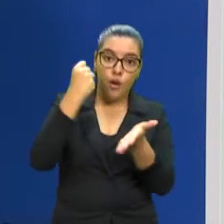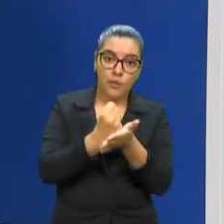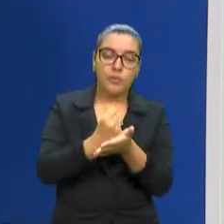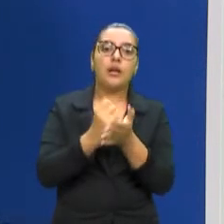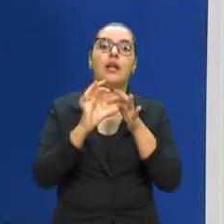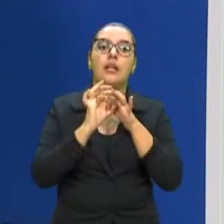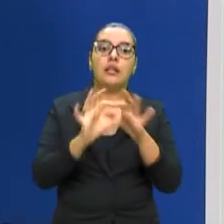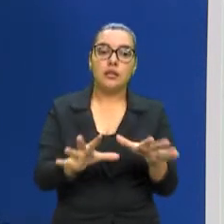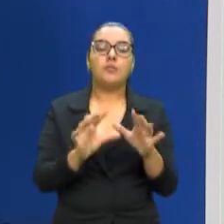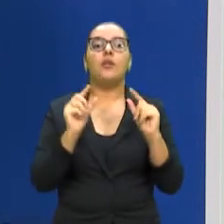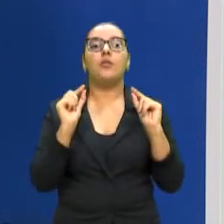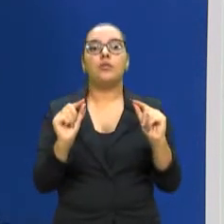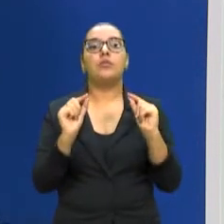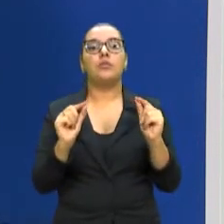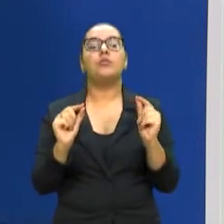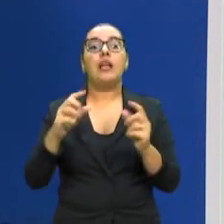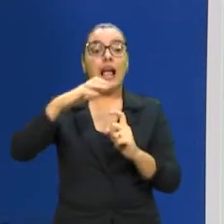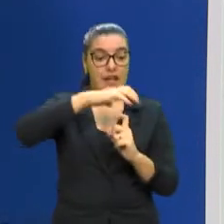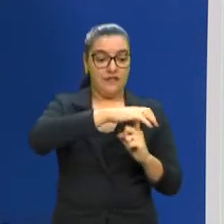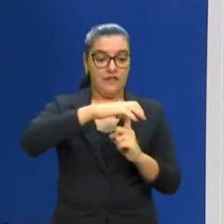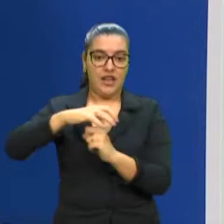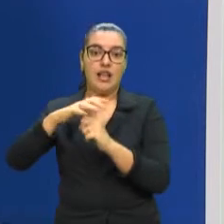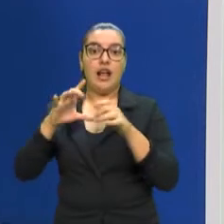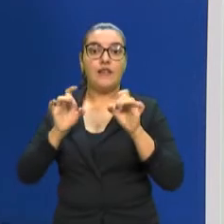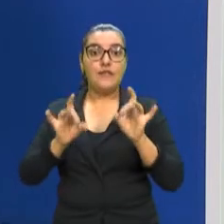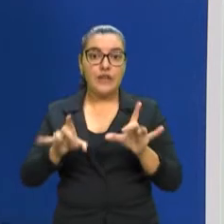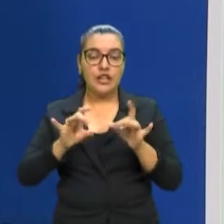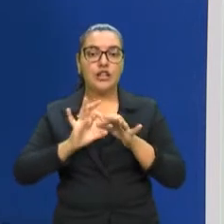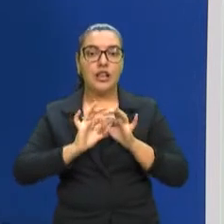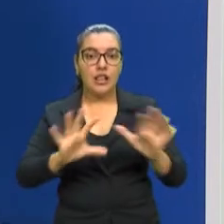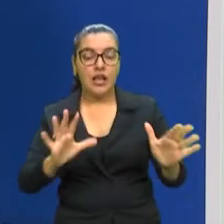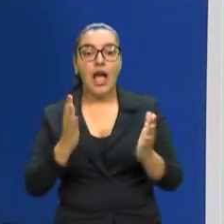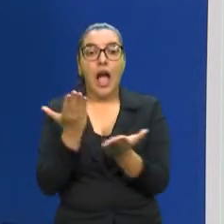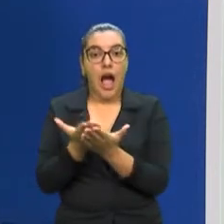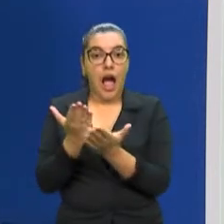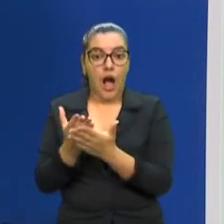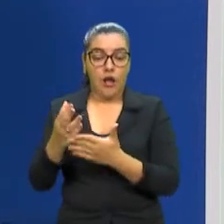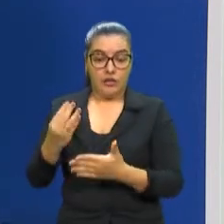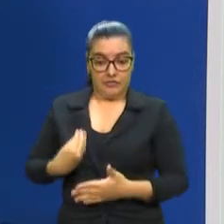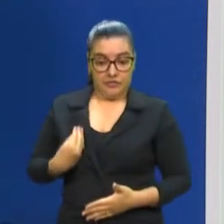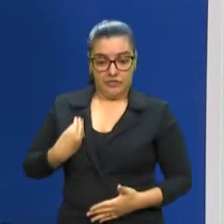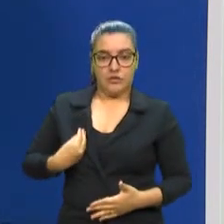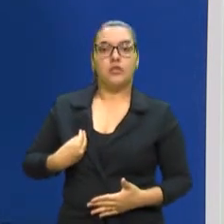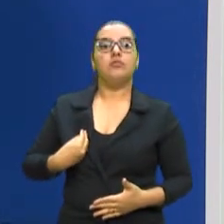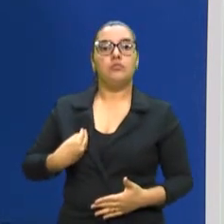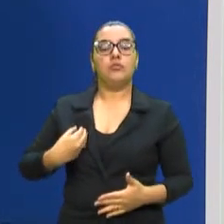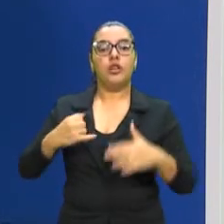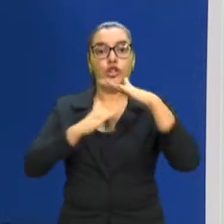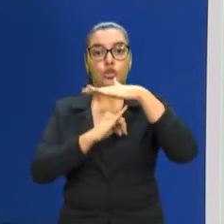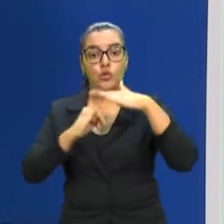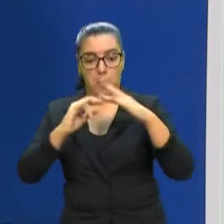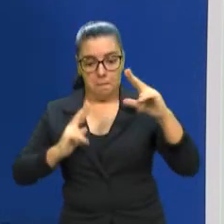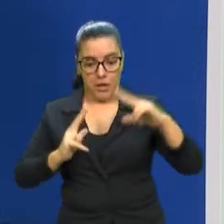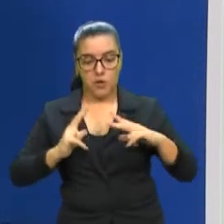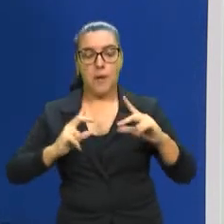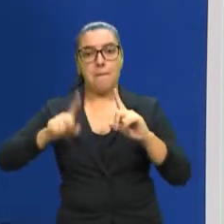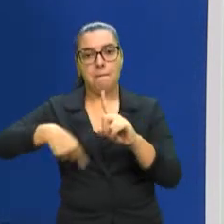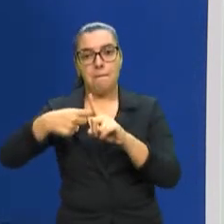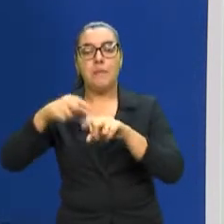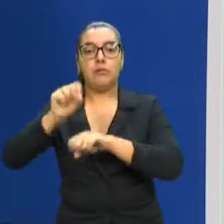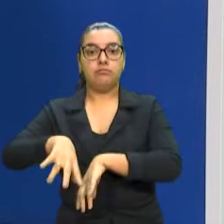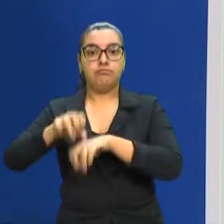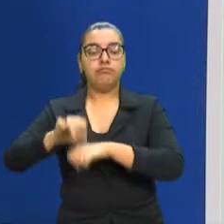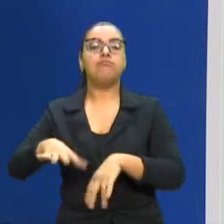liberado o funcionamento das feiras livres e aulas presenciais em instituições públicas e privadas de ensino superior